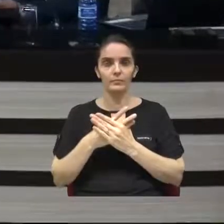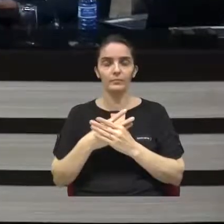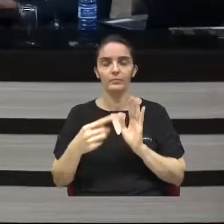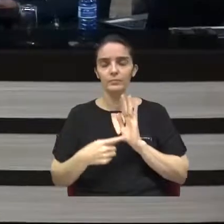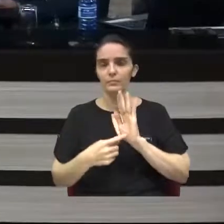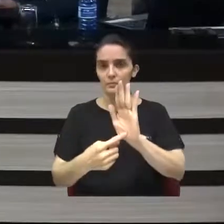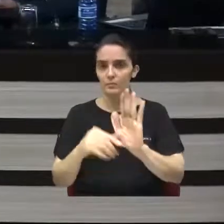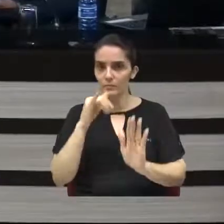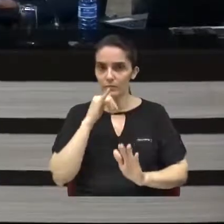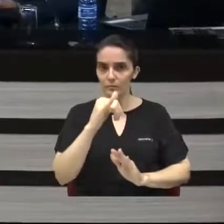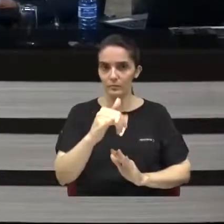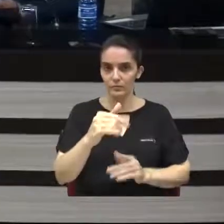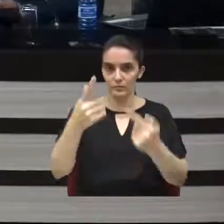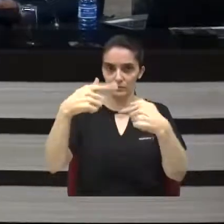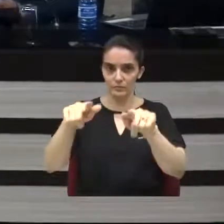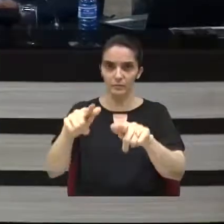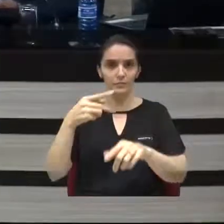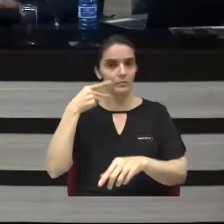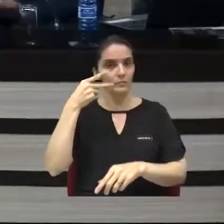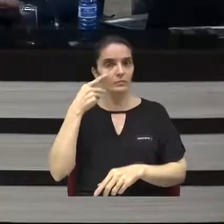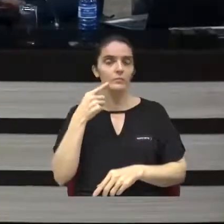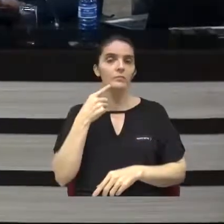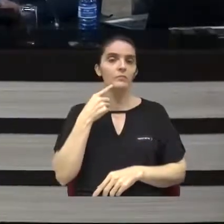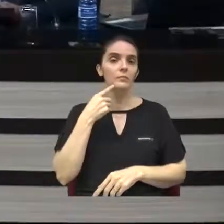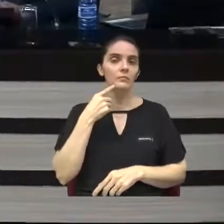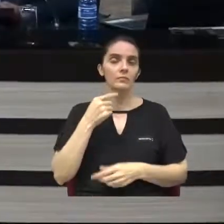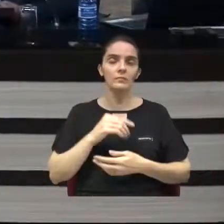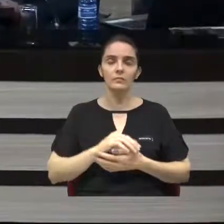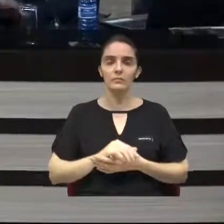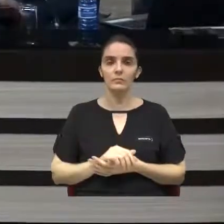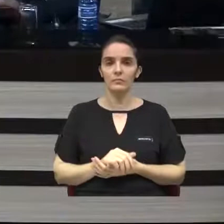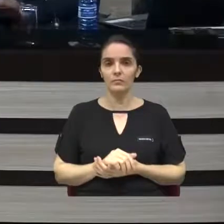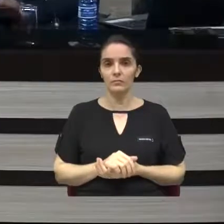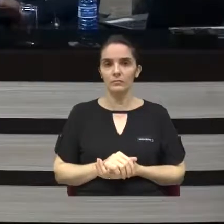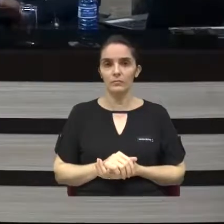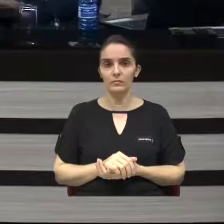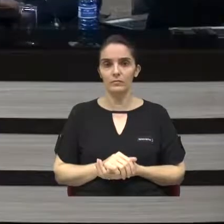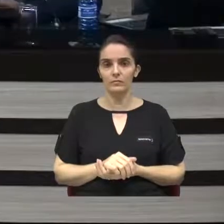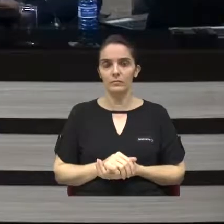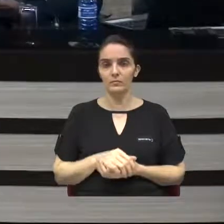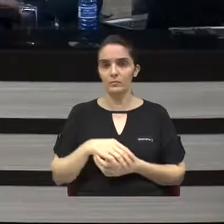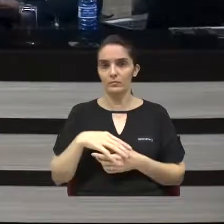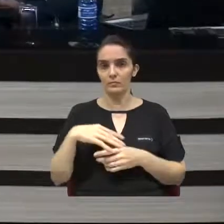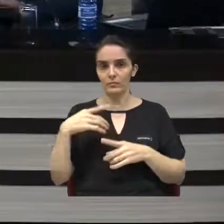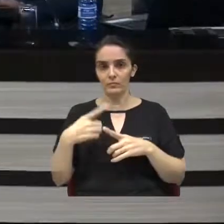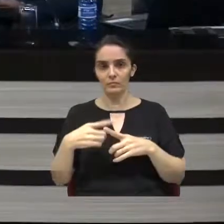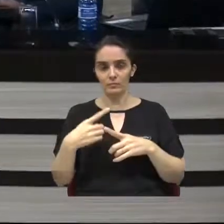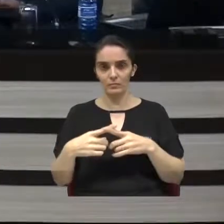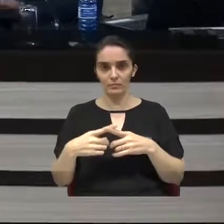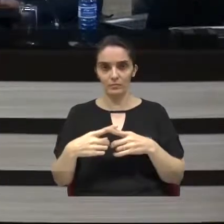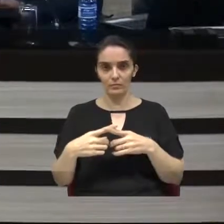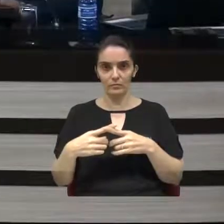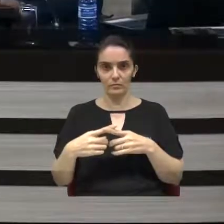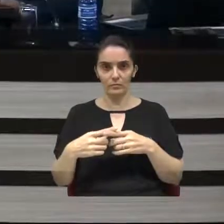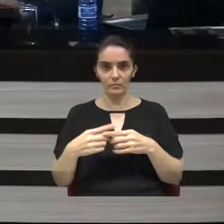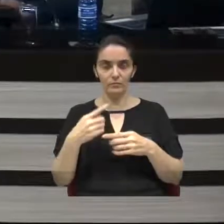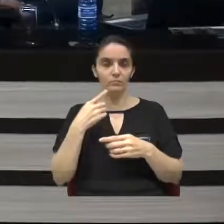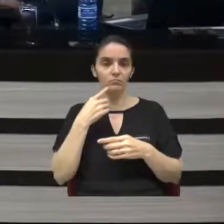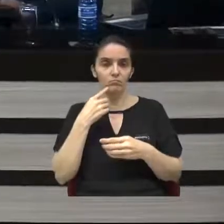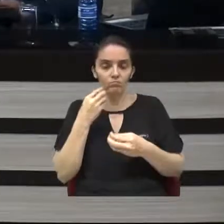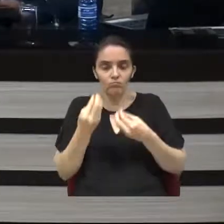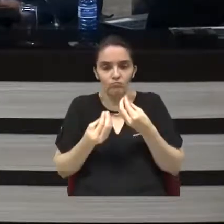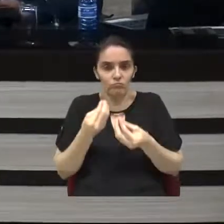apresentar denúncia contra o vereador Cleito Aparecido da Silva, por falta de decoro na sua conduta pública,